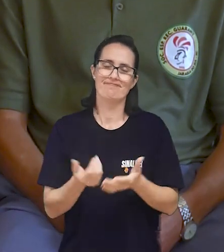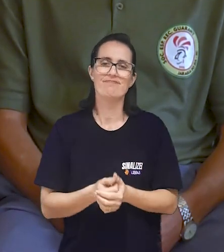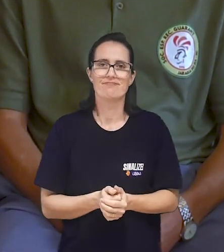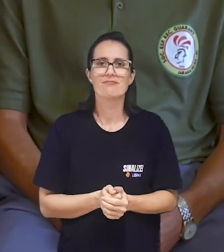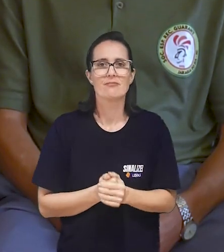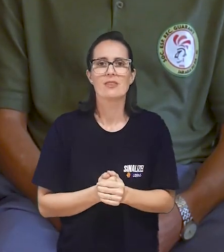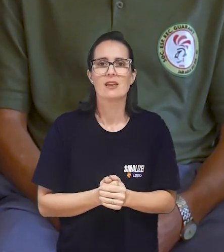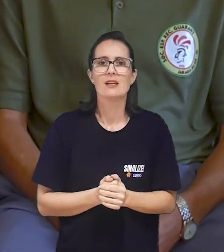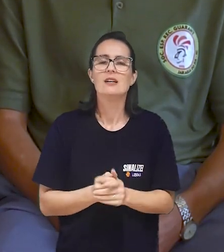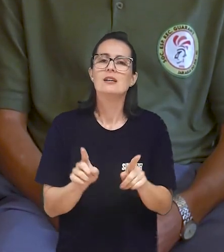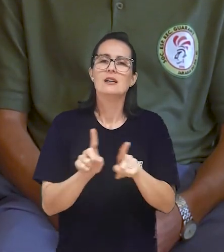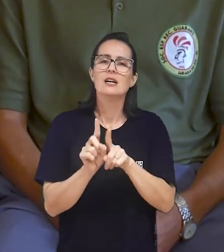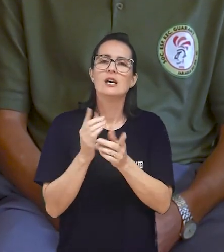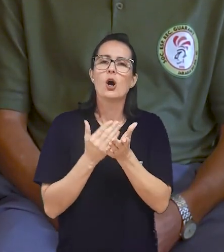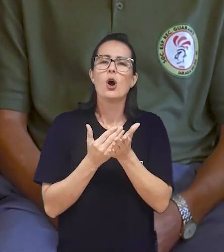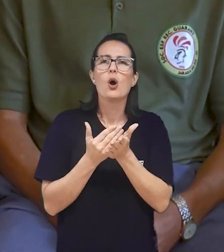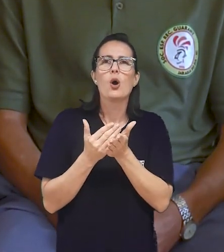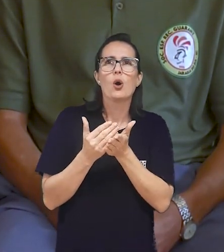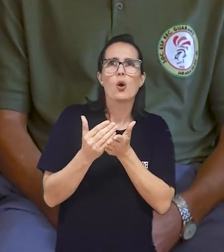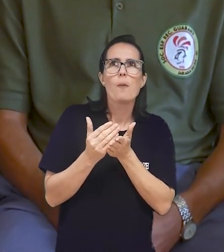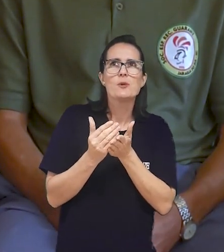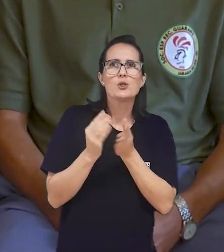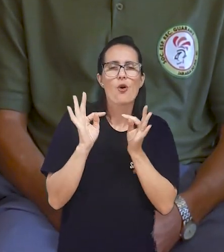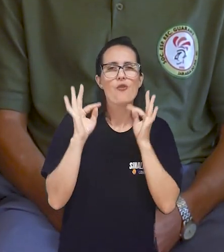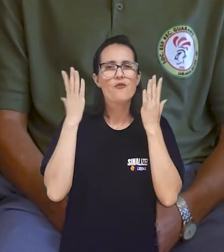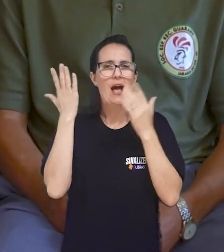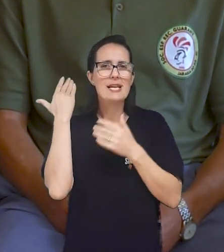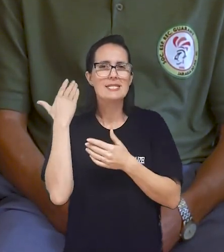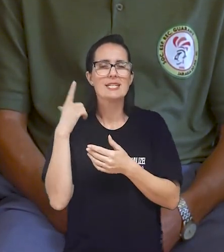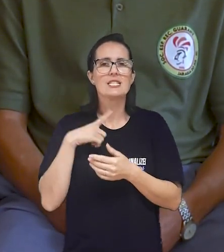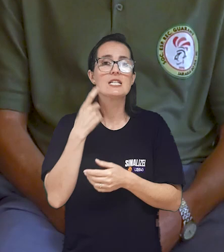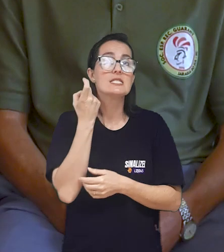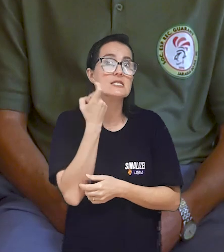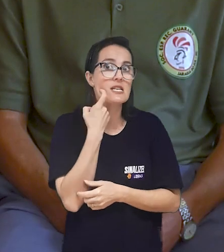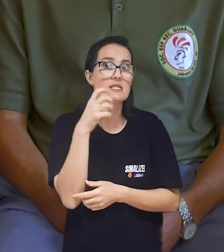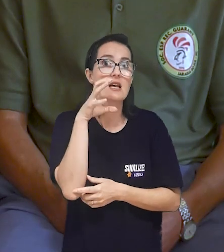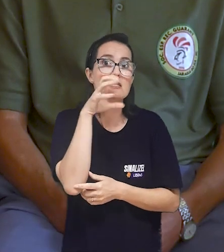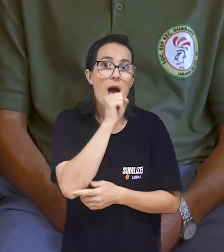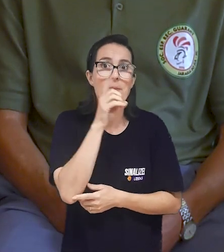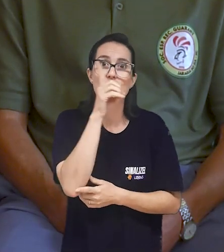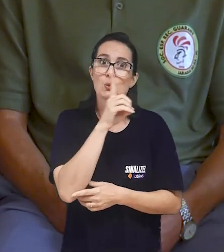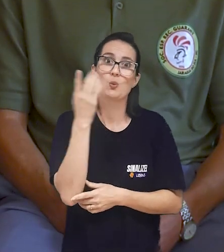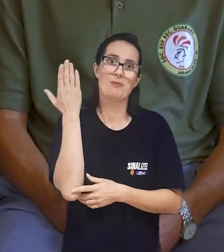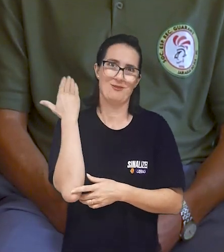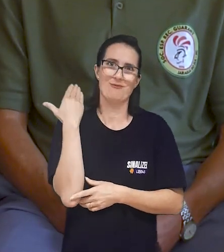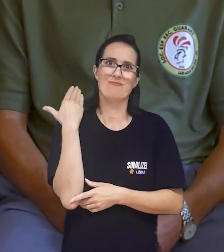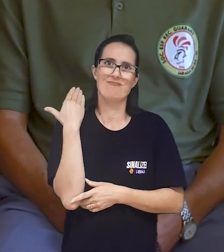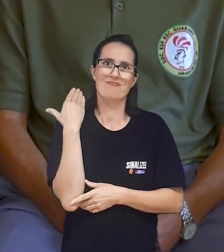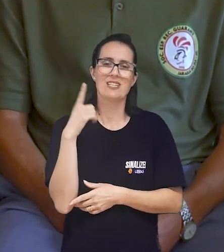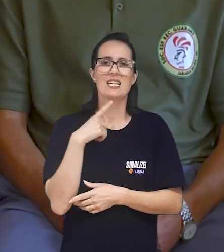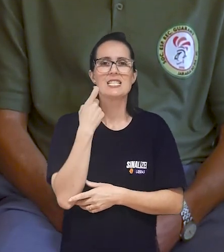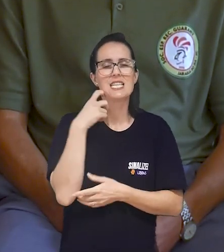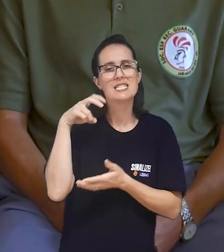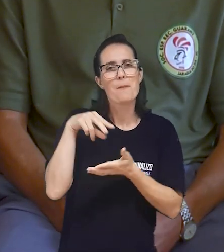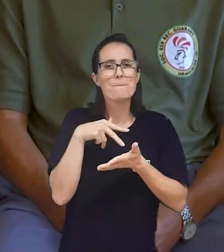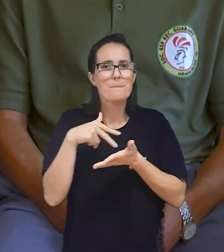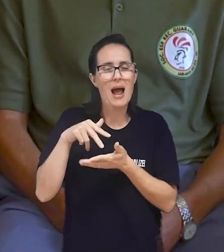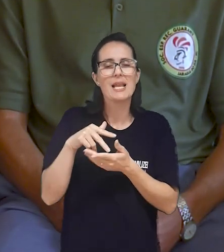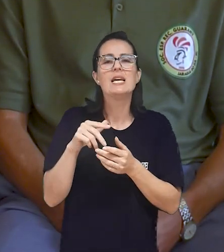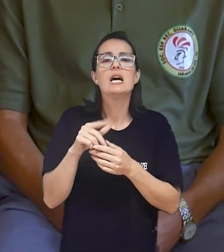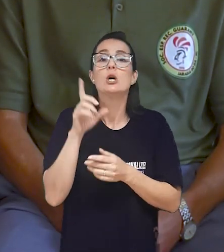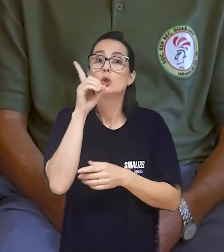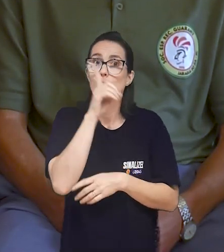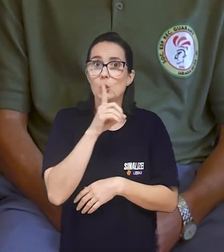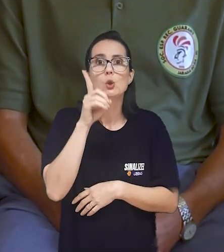né? E ela iniciou ali na época, tinha bailes na sexta, no sábado e no domingo. No domingo, então,